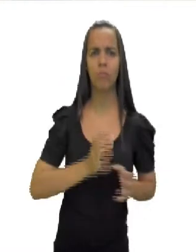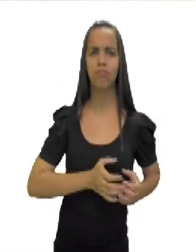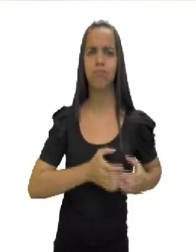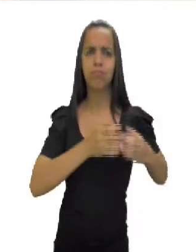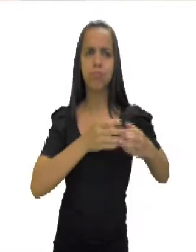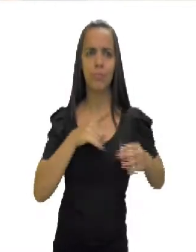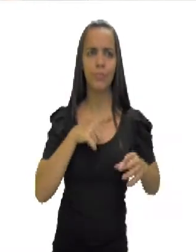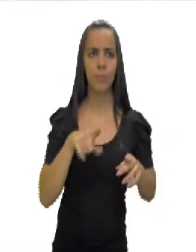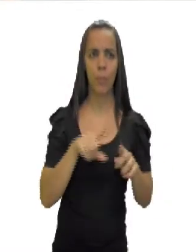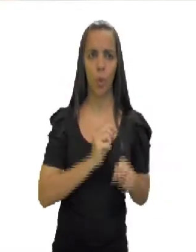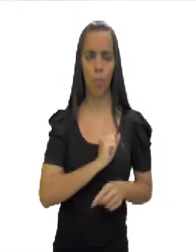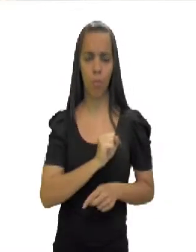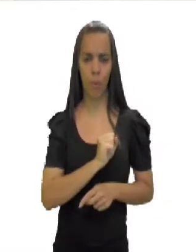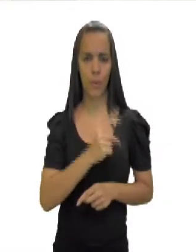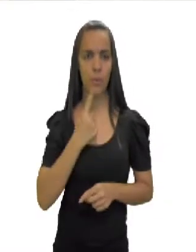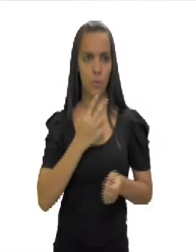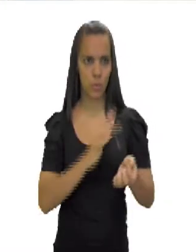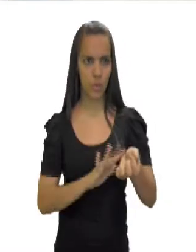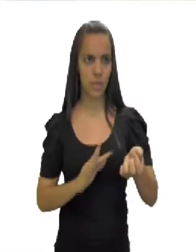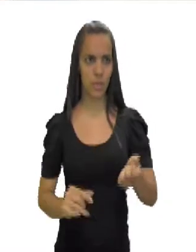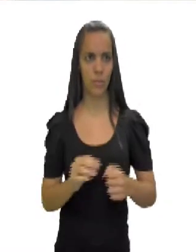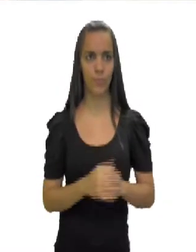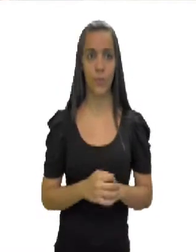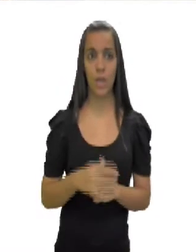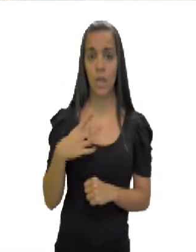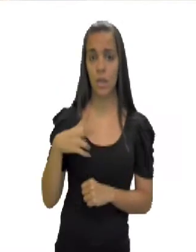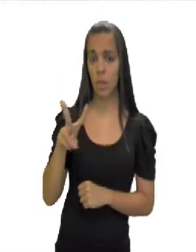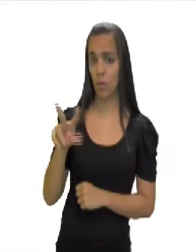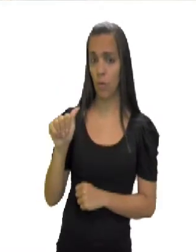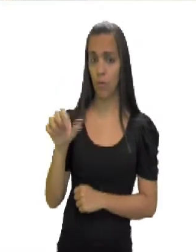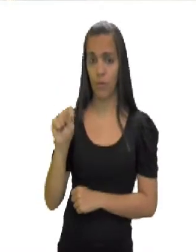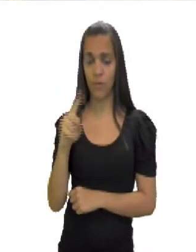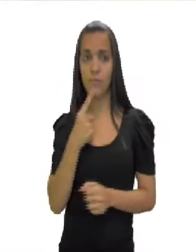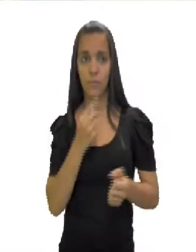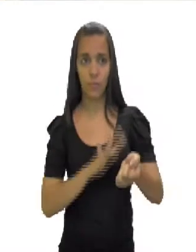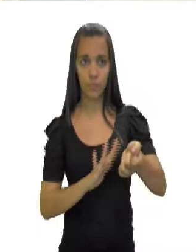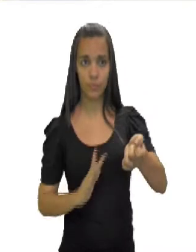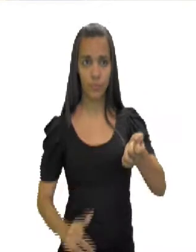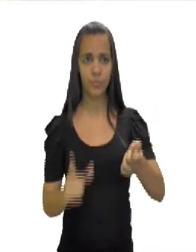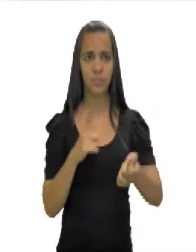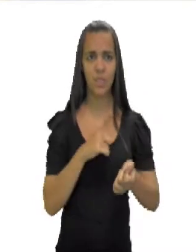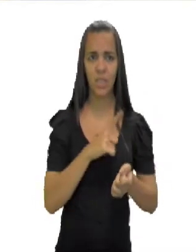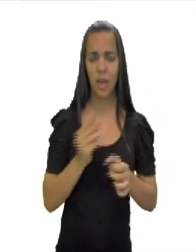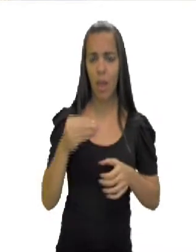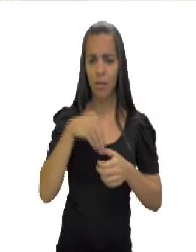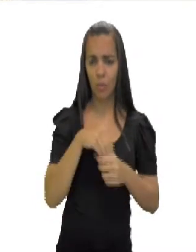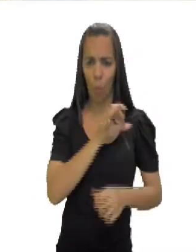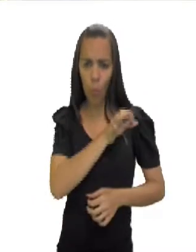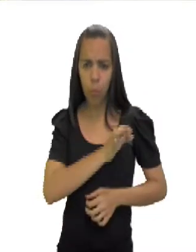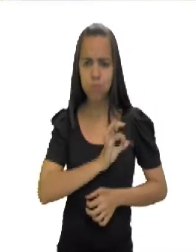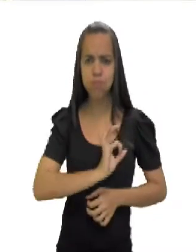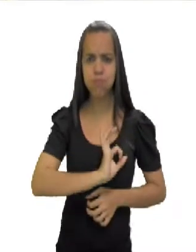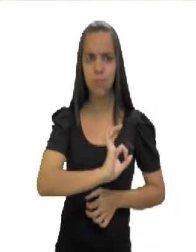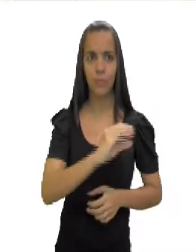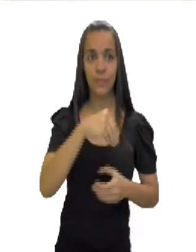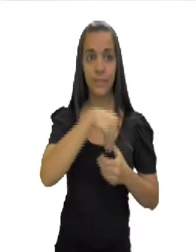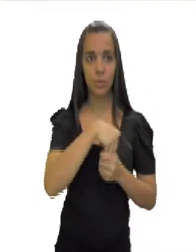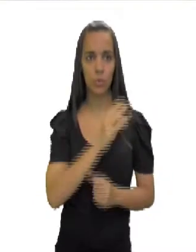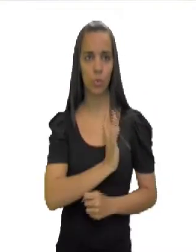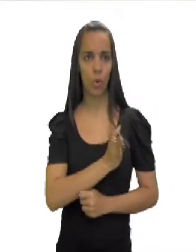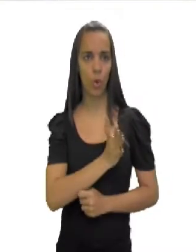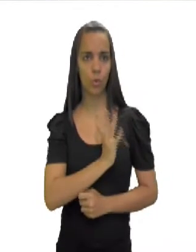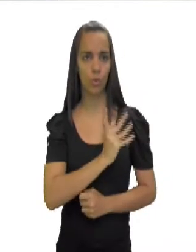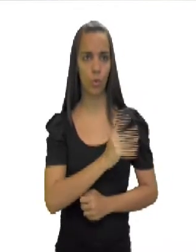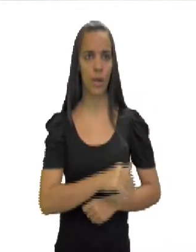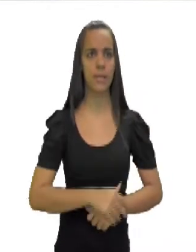são as artérias, veias e capilares, onde o sangue fica dentro de tubos que percorrem por todo o